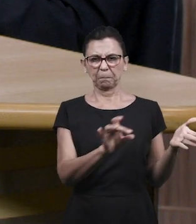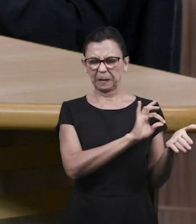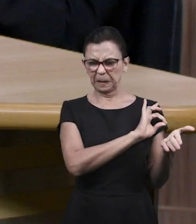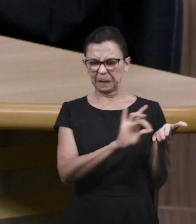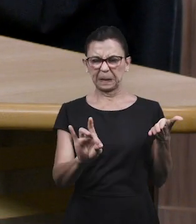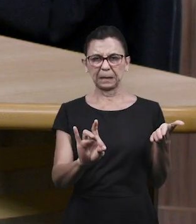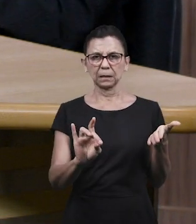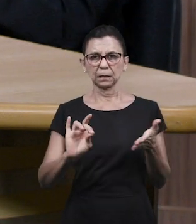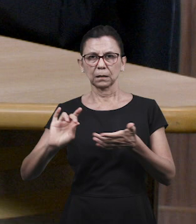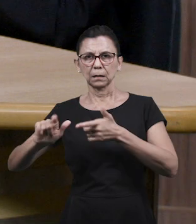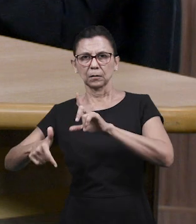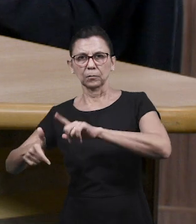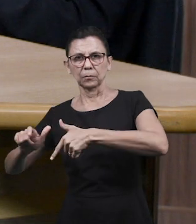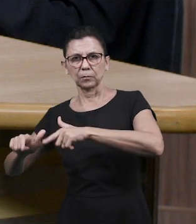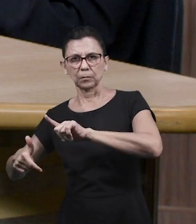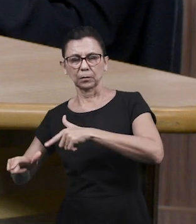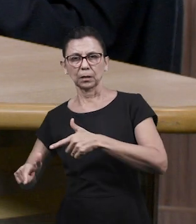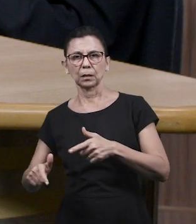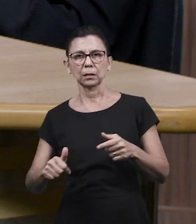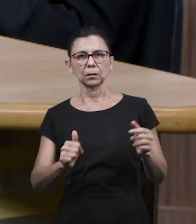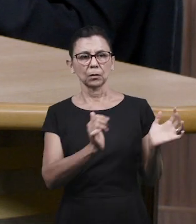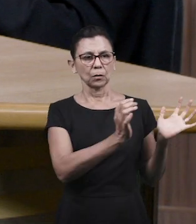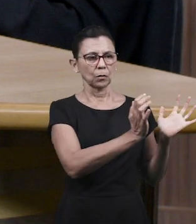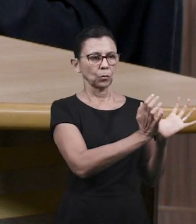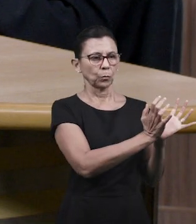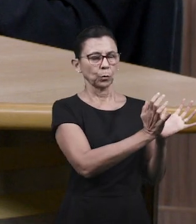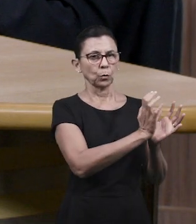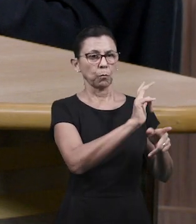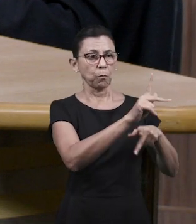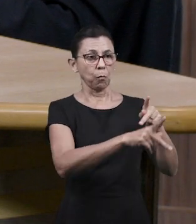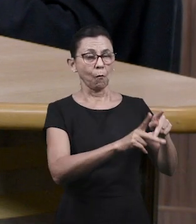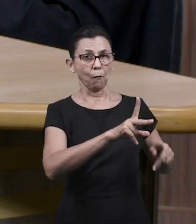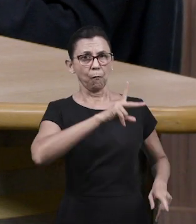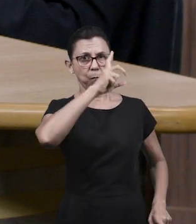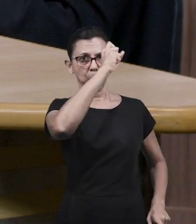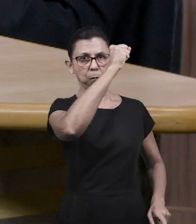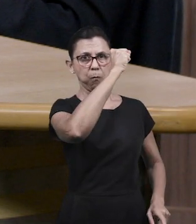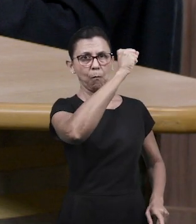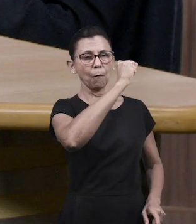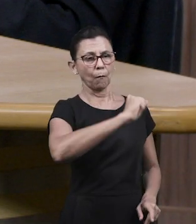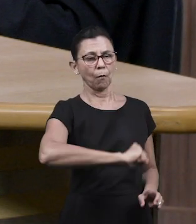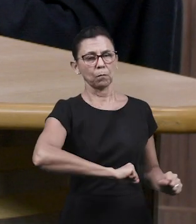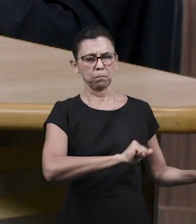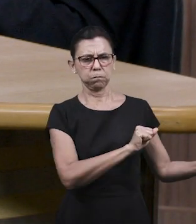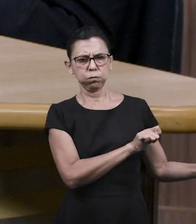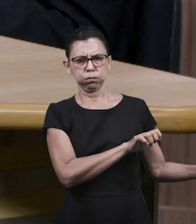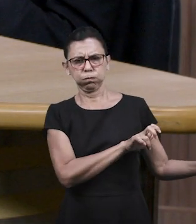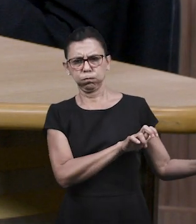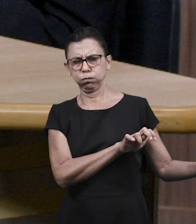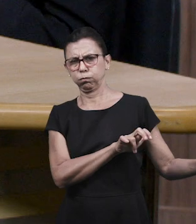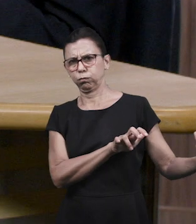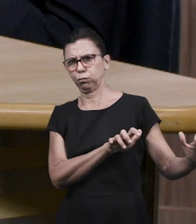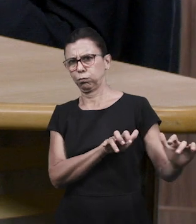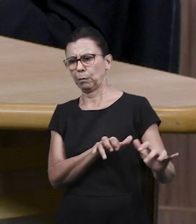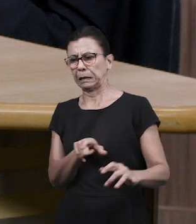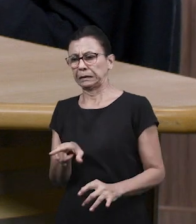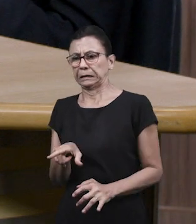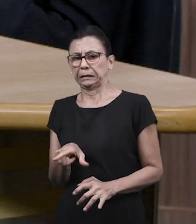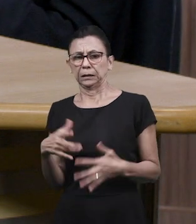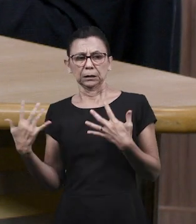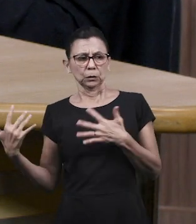Israel, depois até os edomitas se juntaram ali, era um povo forte, e ele sabia que ele não tinha